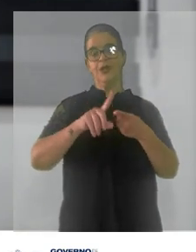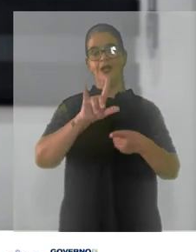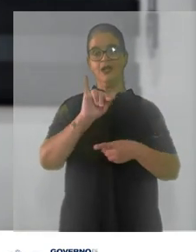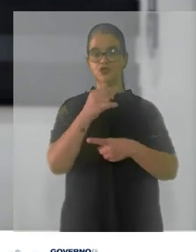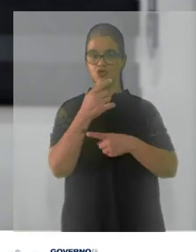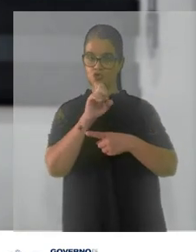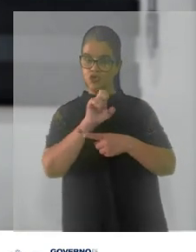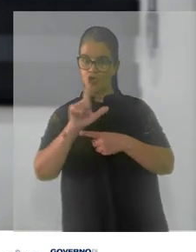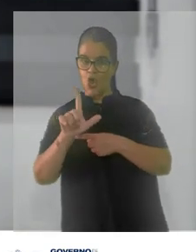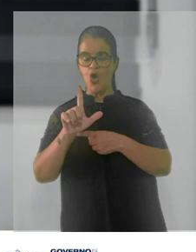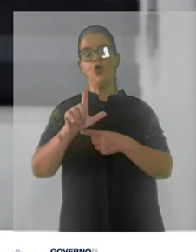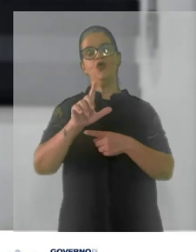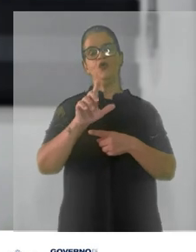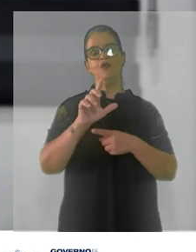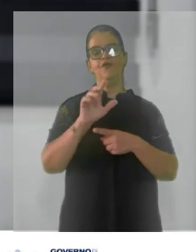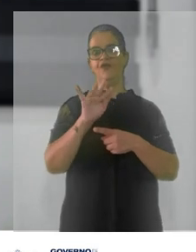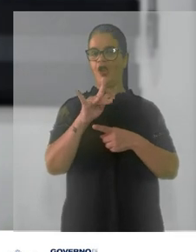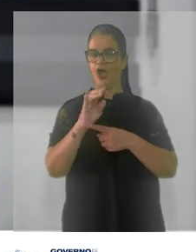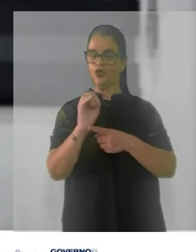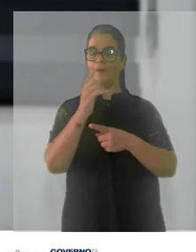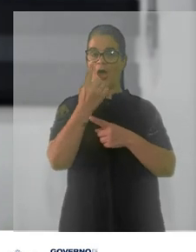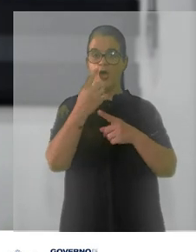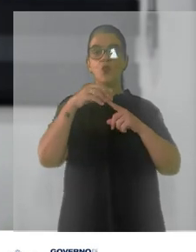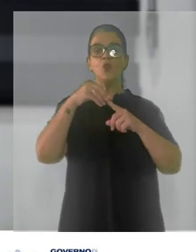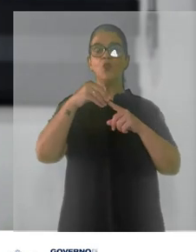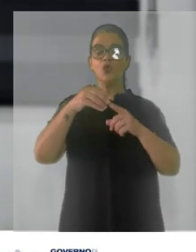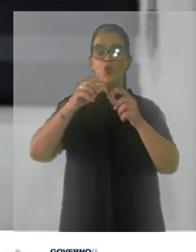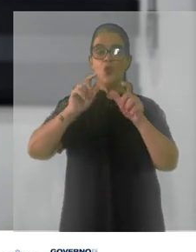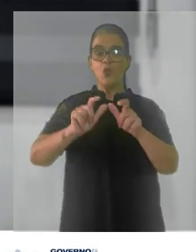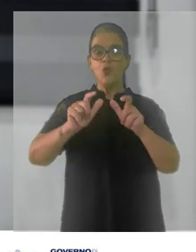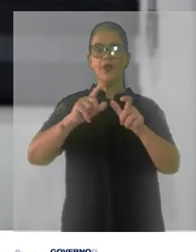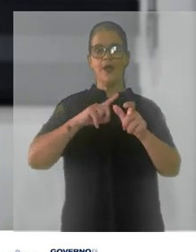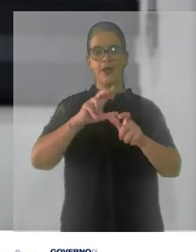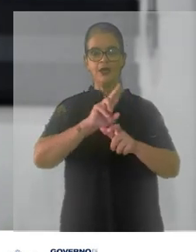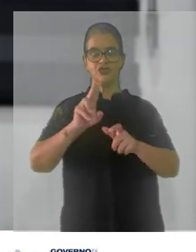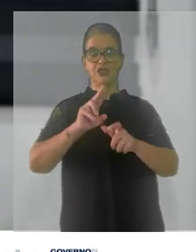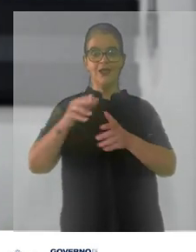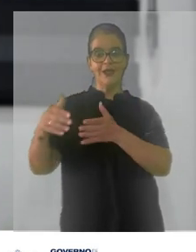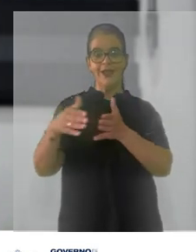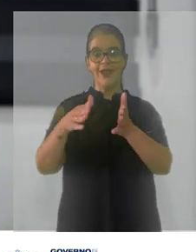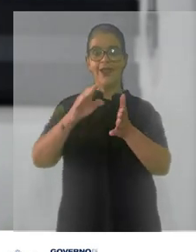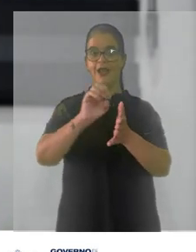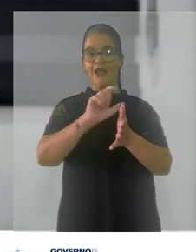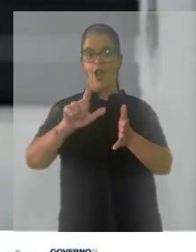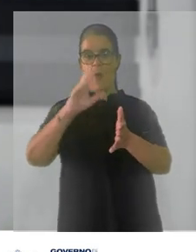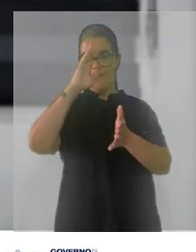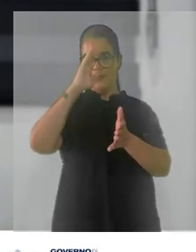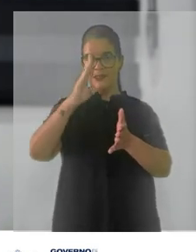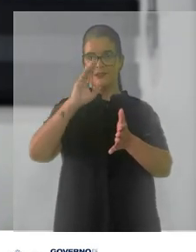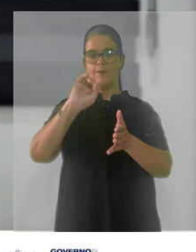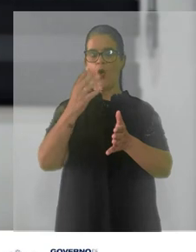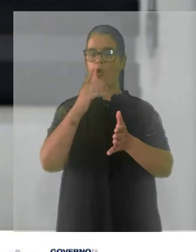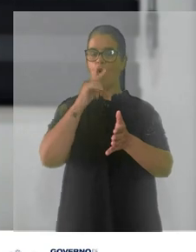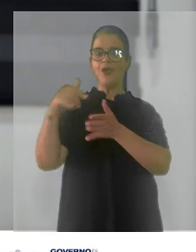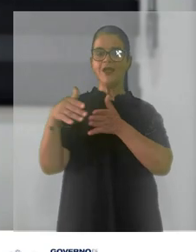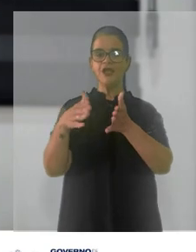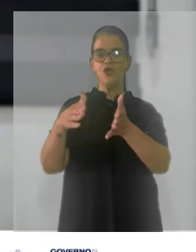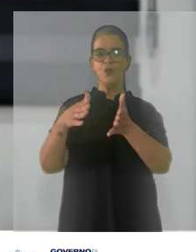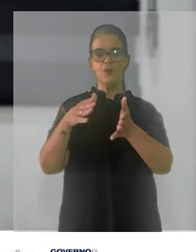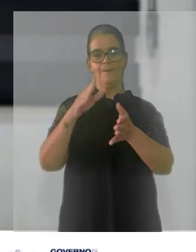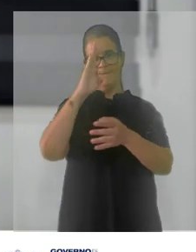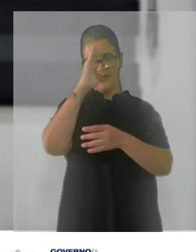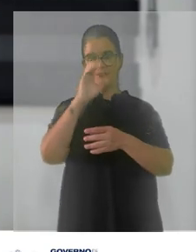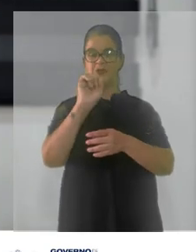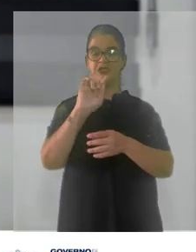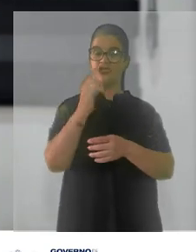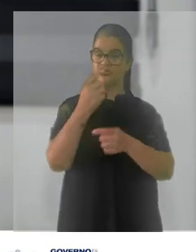exemplo, para um único canal, que seria o que a gente vai chamar de canal principal ou rio principal. Se a